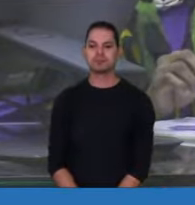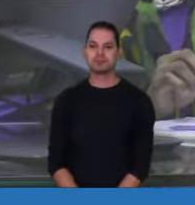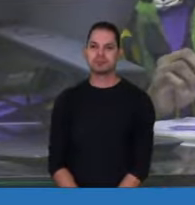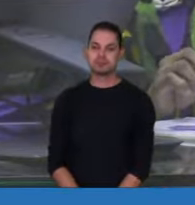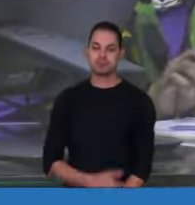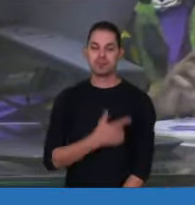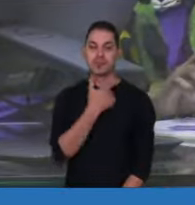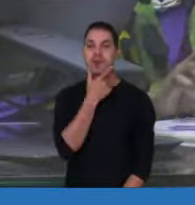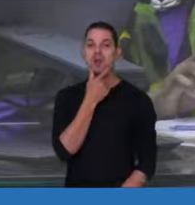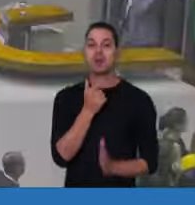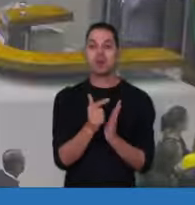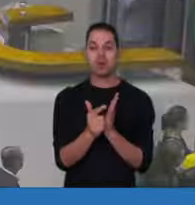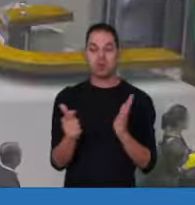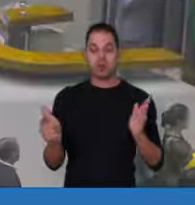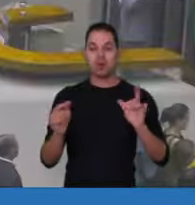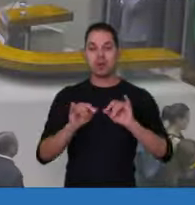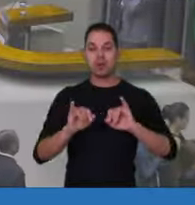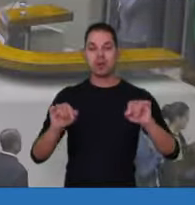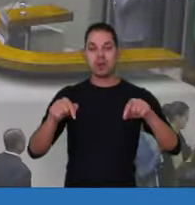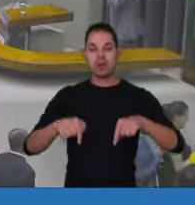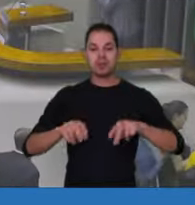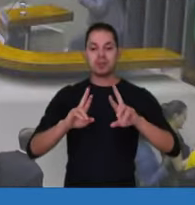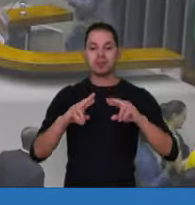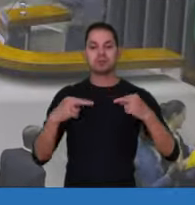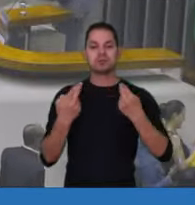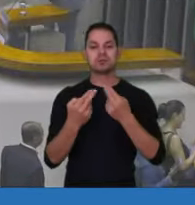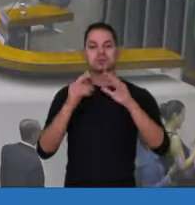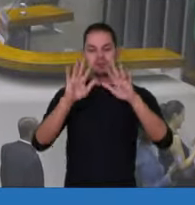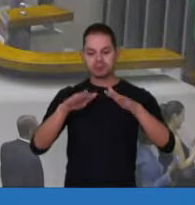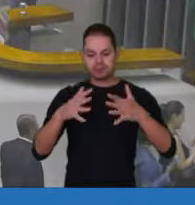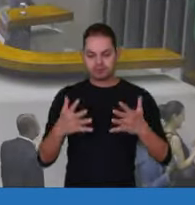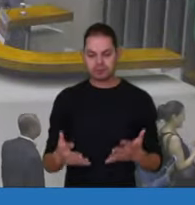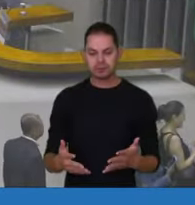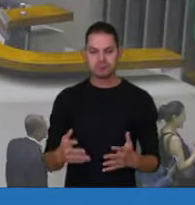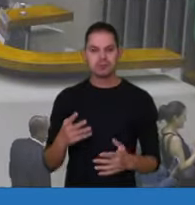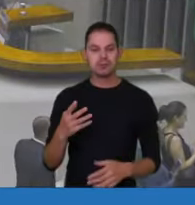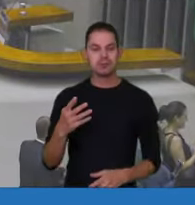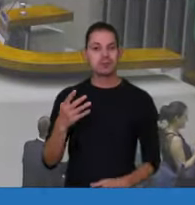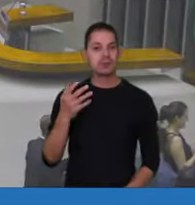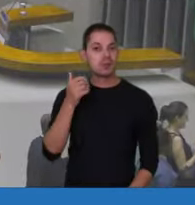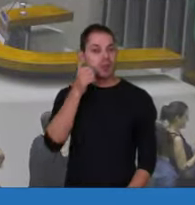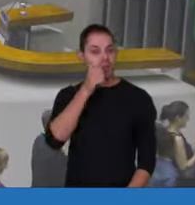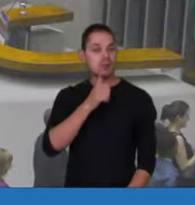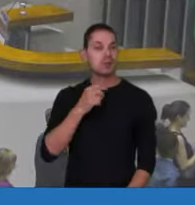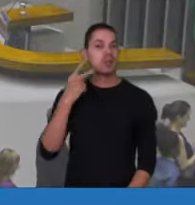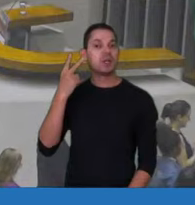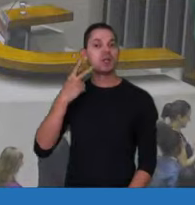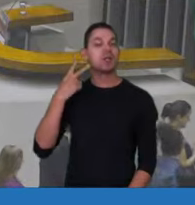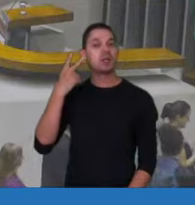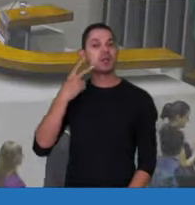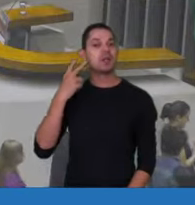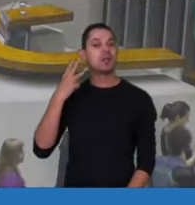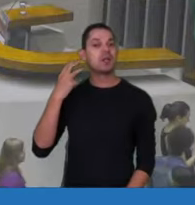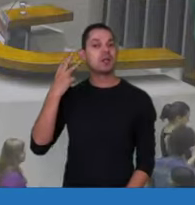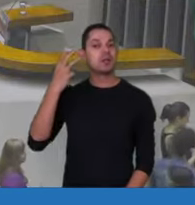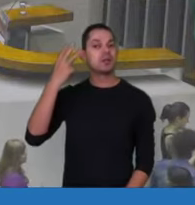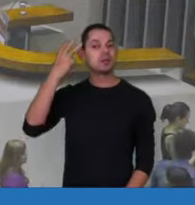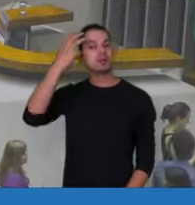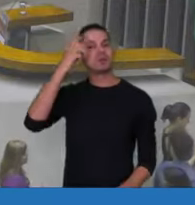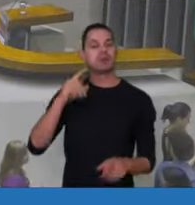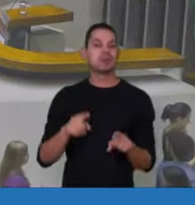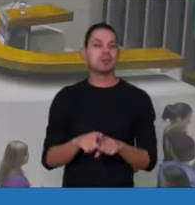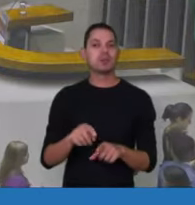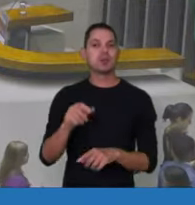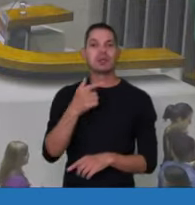Essa é uma sessão solene da Câmara dos Deputados em homenagem à memória da vereadora Marielle Franco e do motorista Anderson